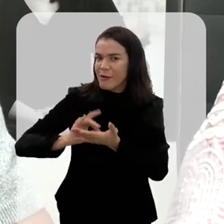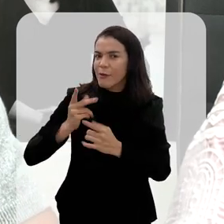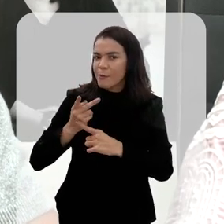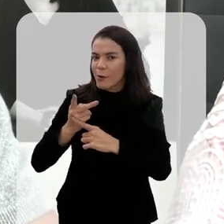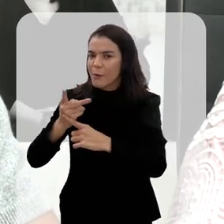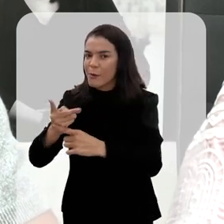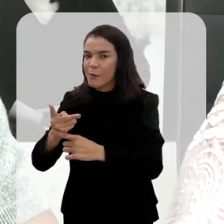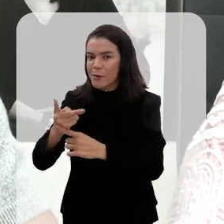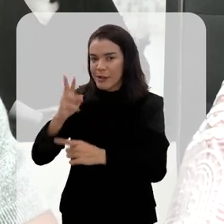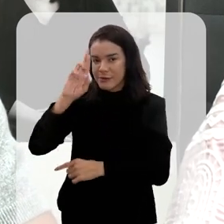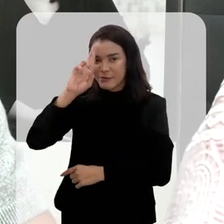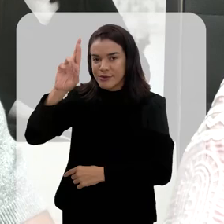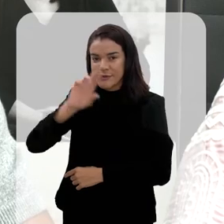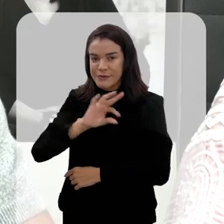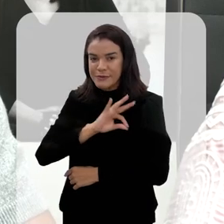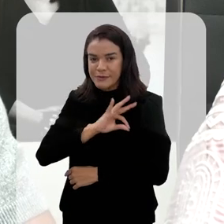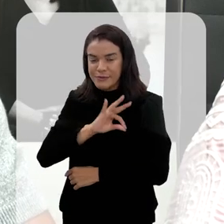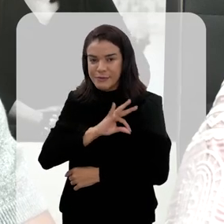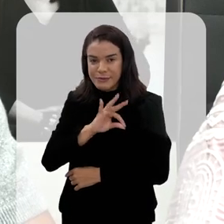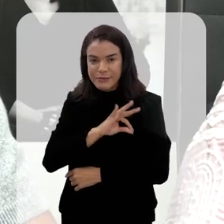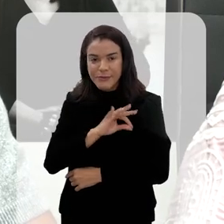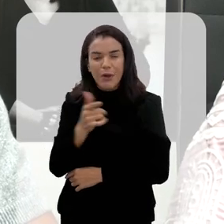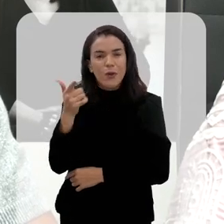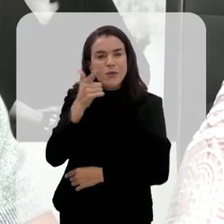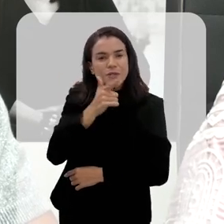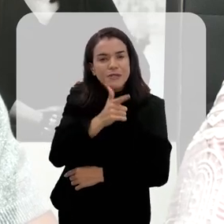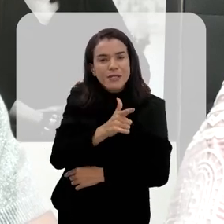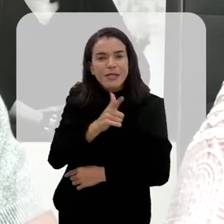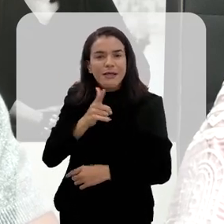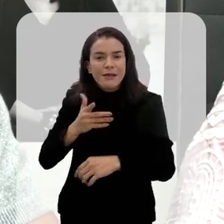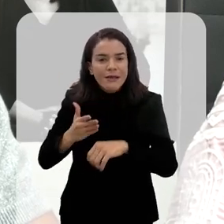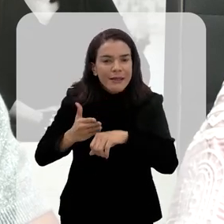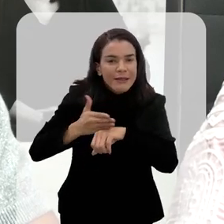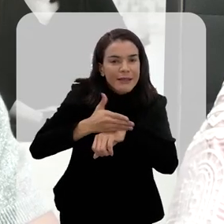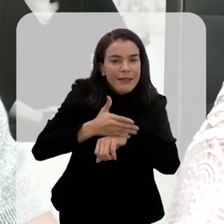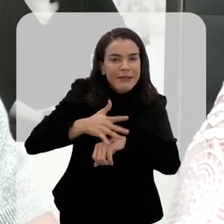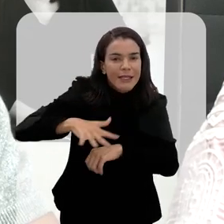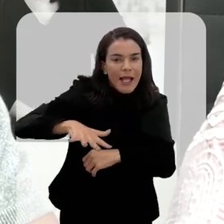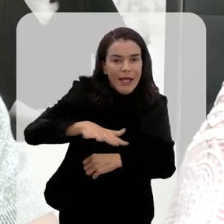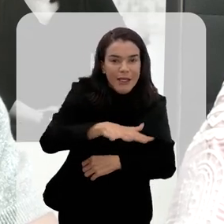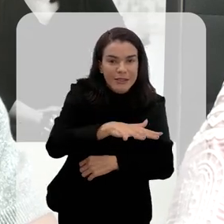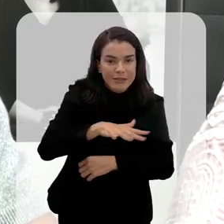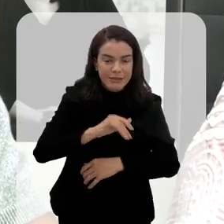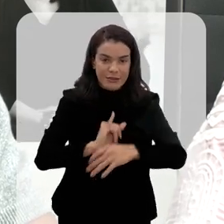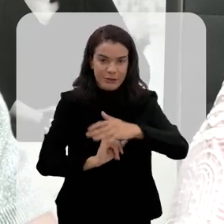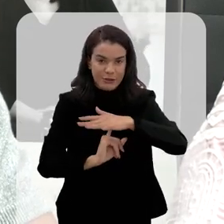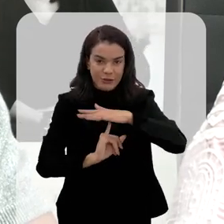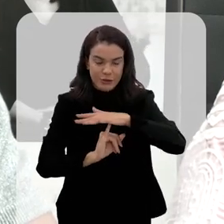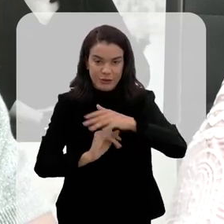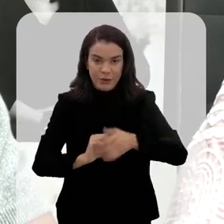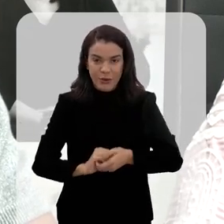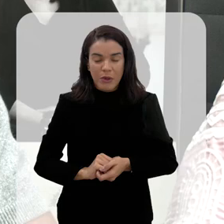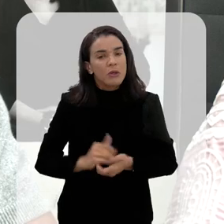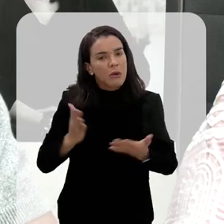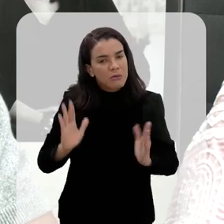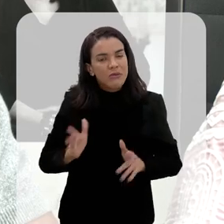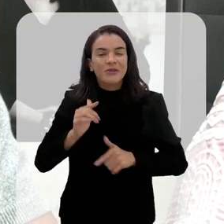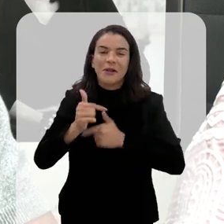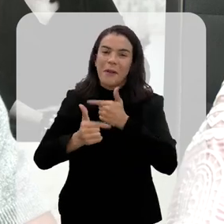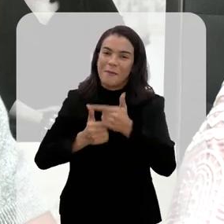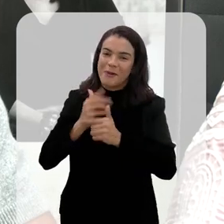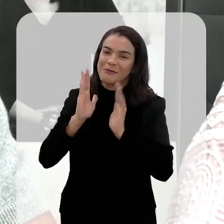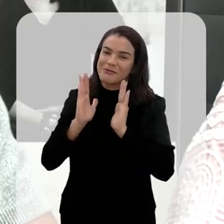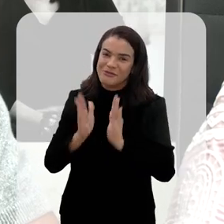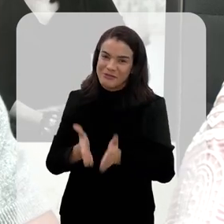verdadeiramente procuram as delegadas para que a gente consiga entrar nesses ambientes. Né? Então,